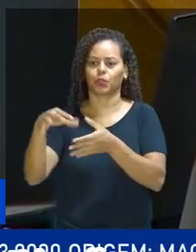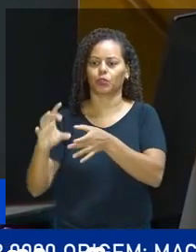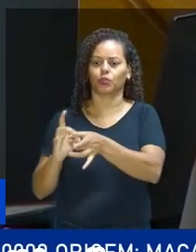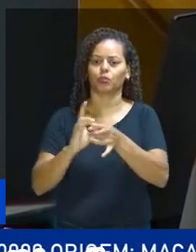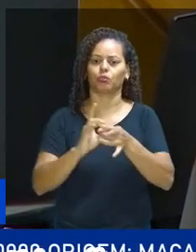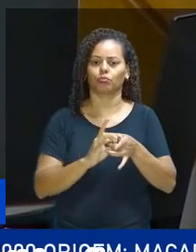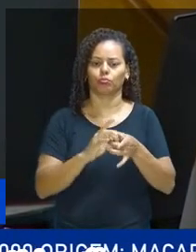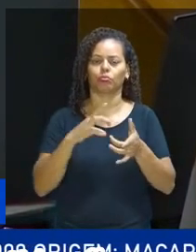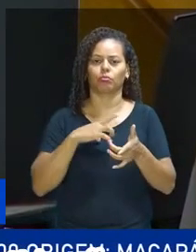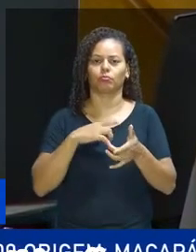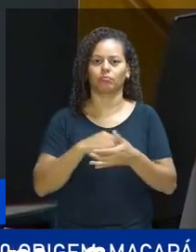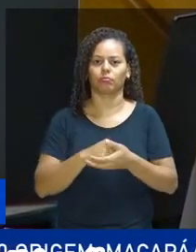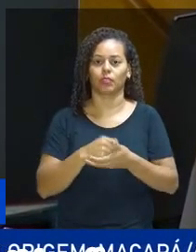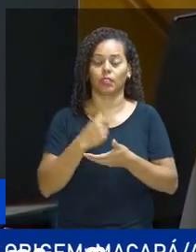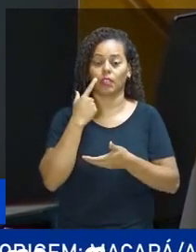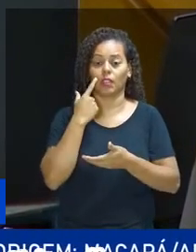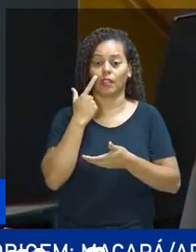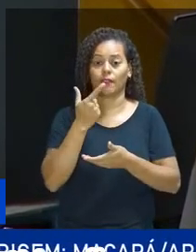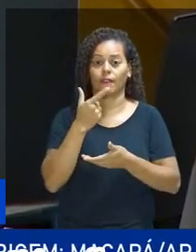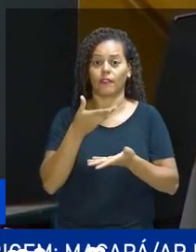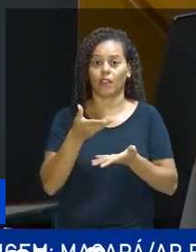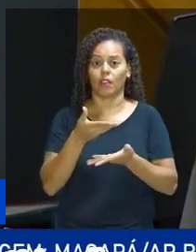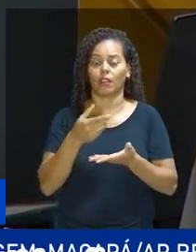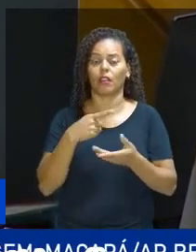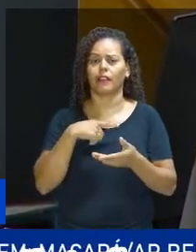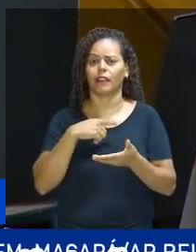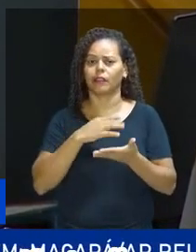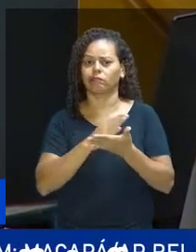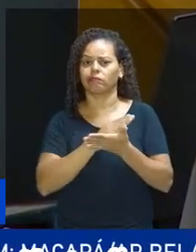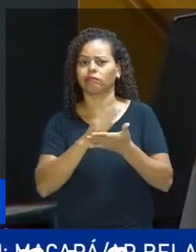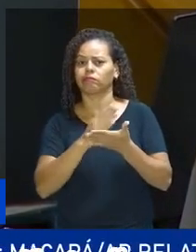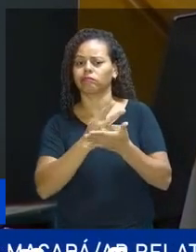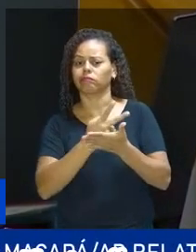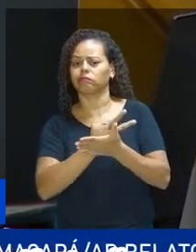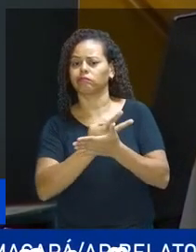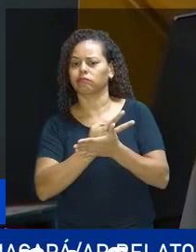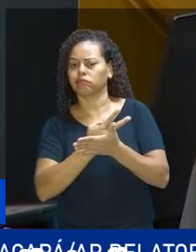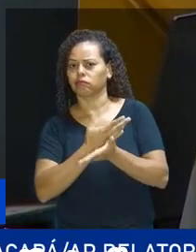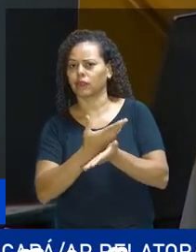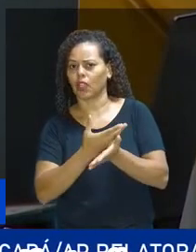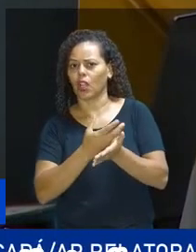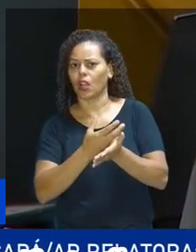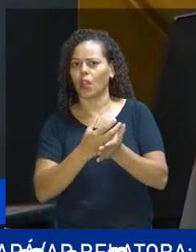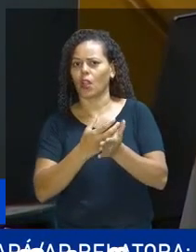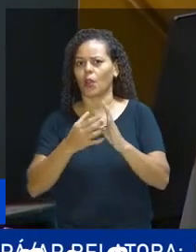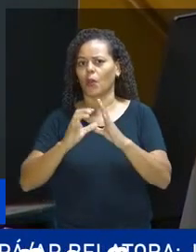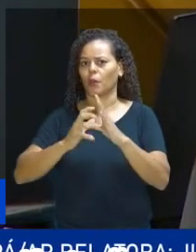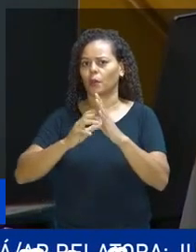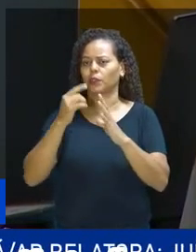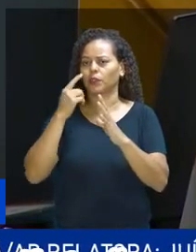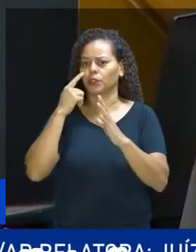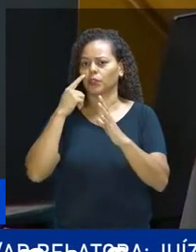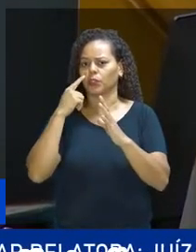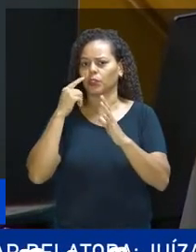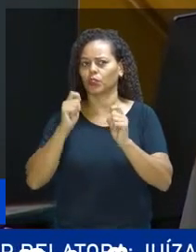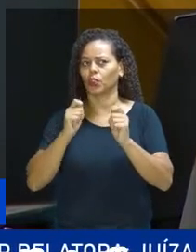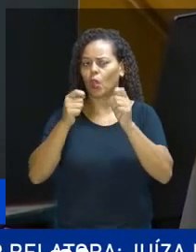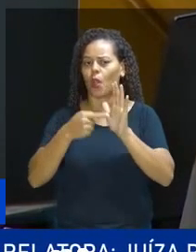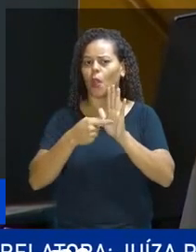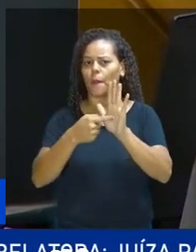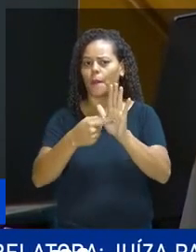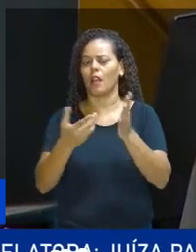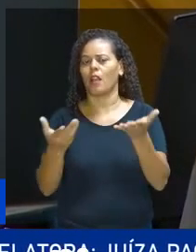da indicação no parecer ministerial de falhas acerca das quais o partido não havia se manifestado, foi concedida a oportunidade